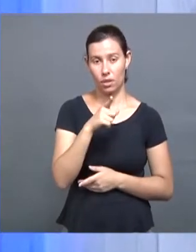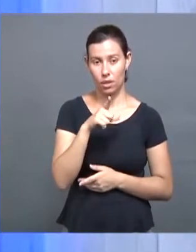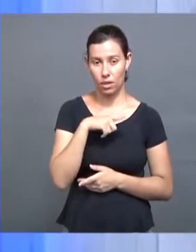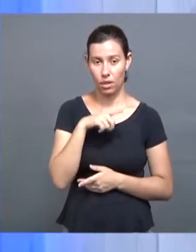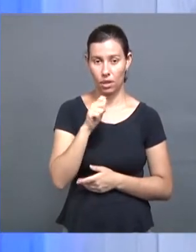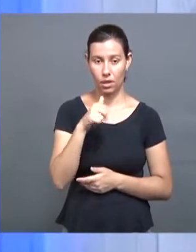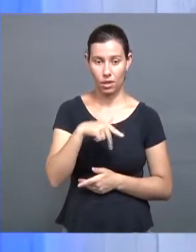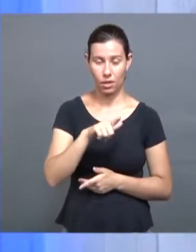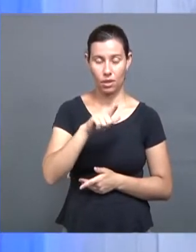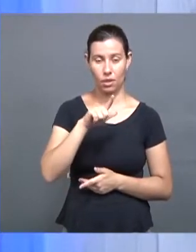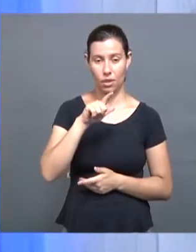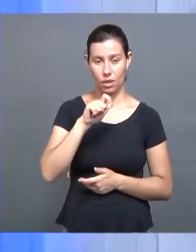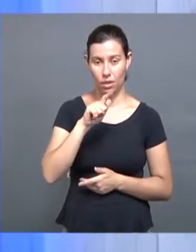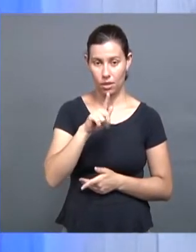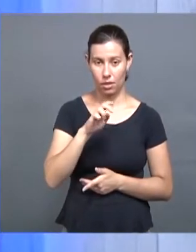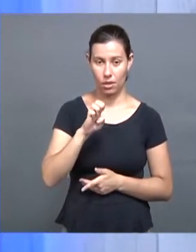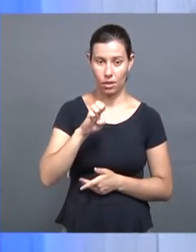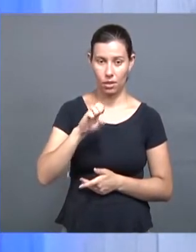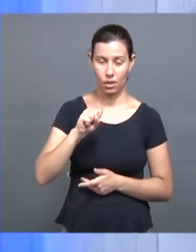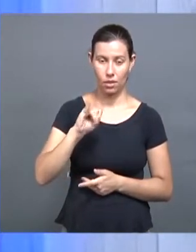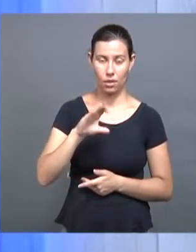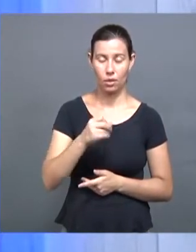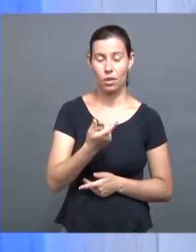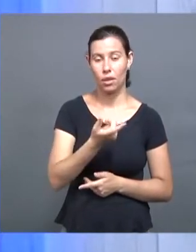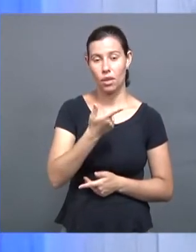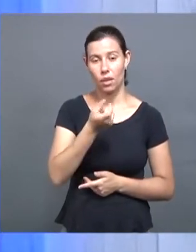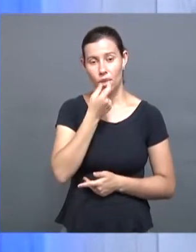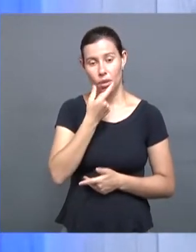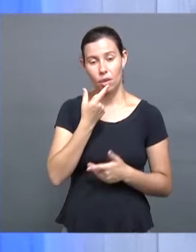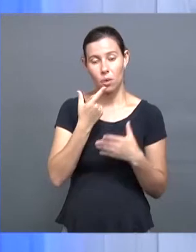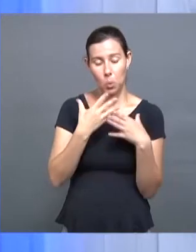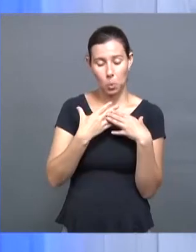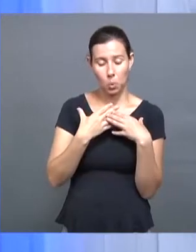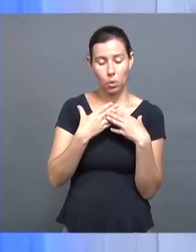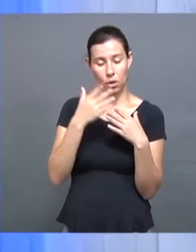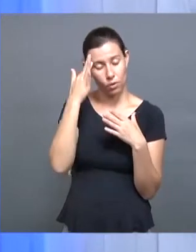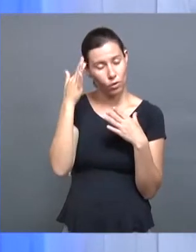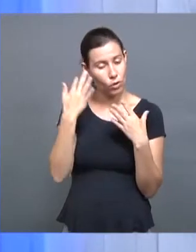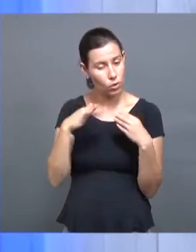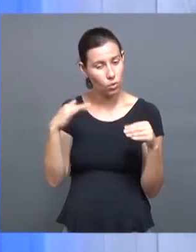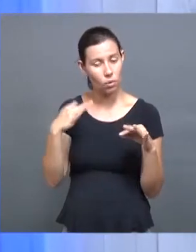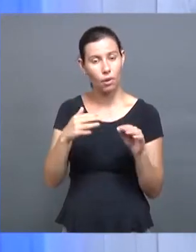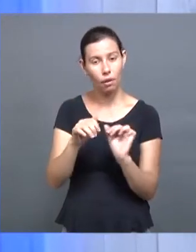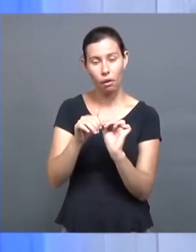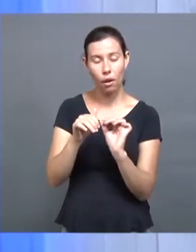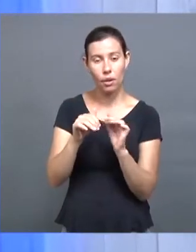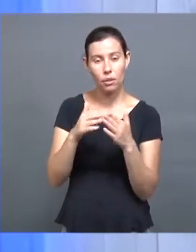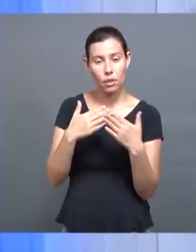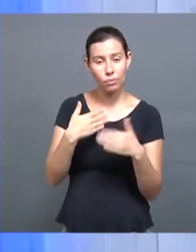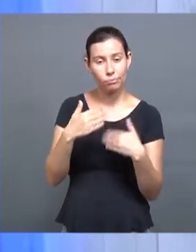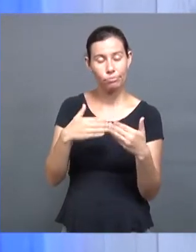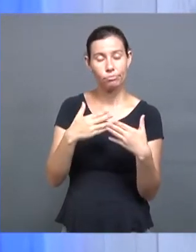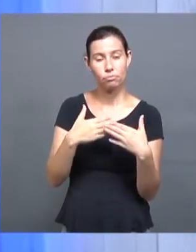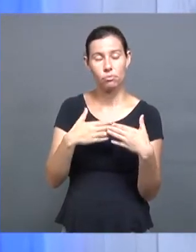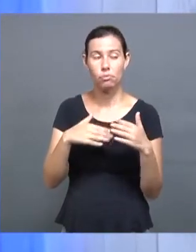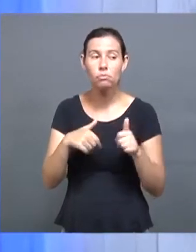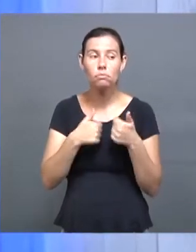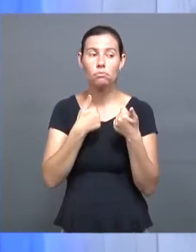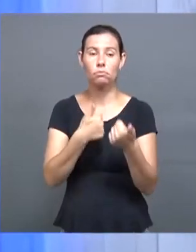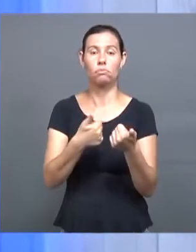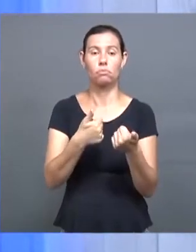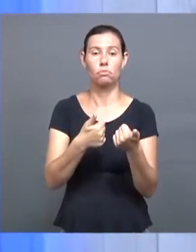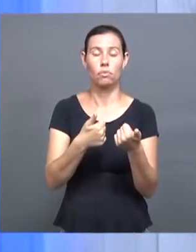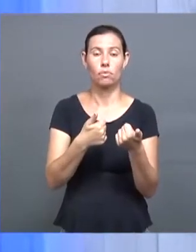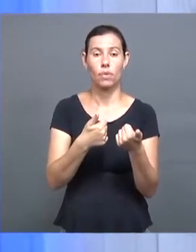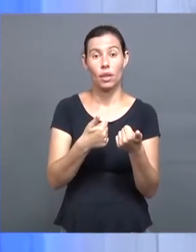do problema do fígado, sem que não tem nenhuma relação. A enxaqueca que a gente está falando é uma doença neurológica, né? Não tem nada a ver com o aparelho